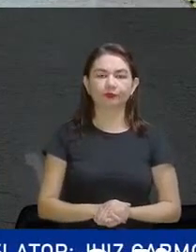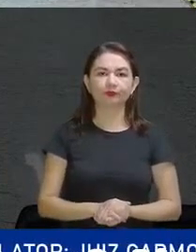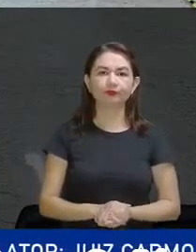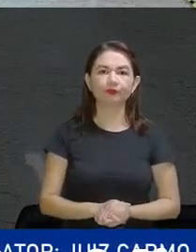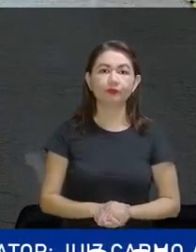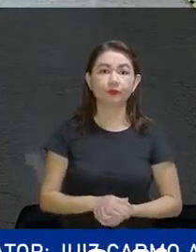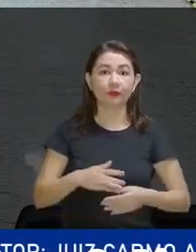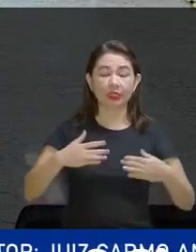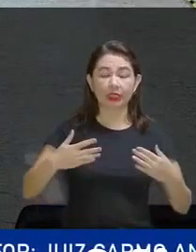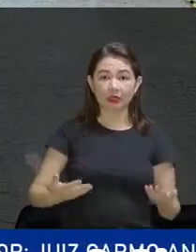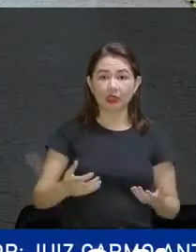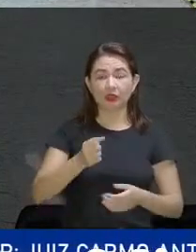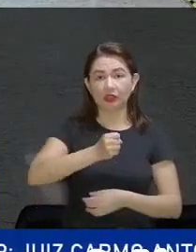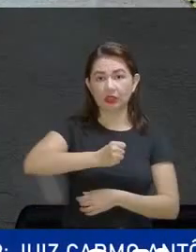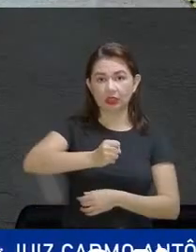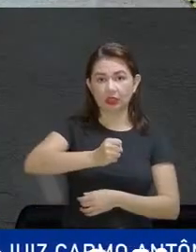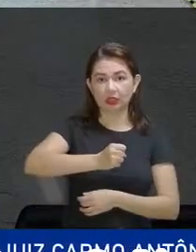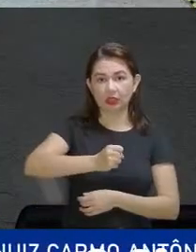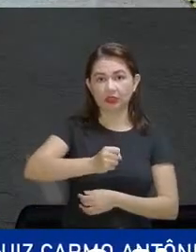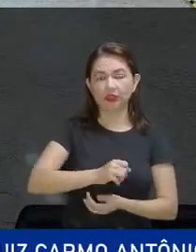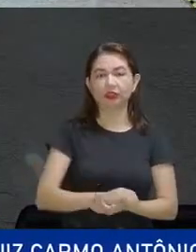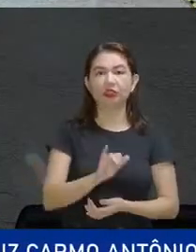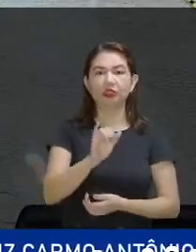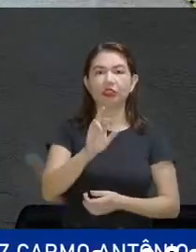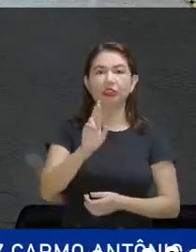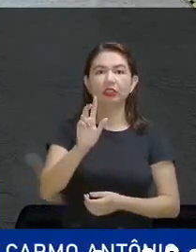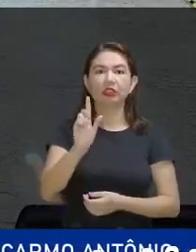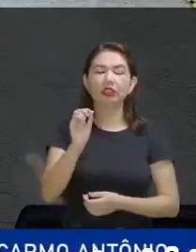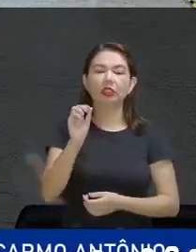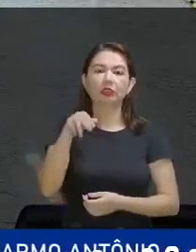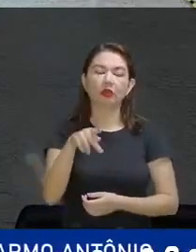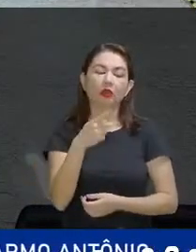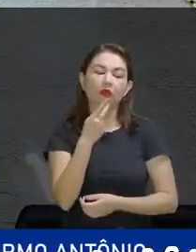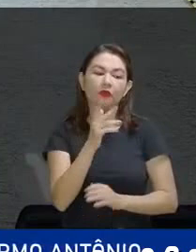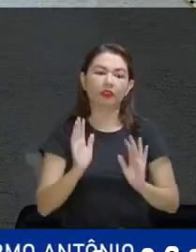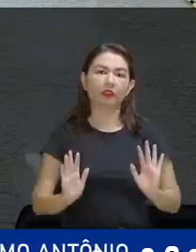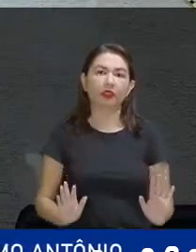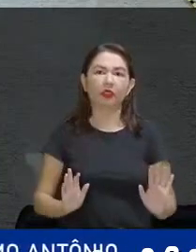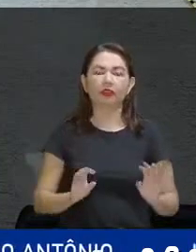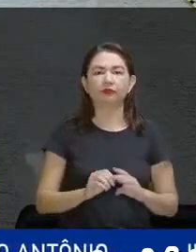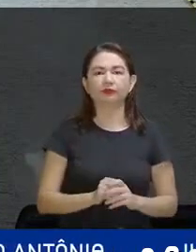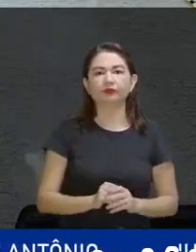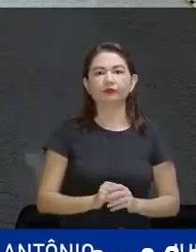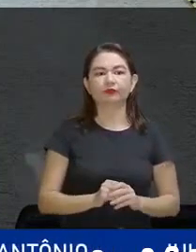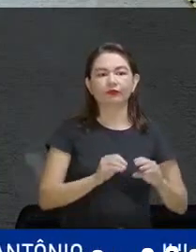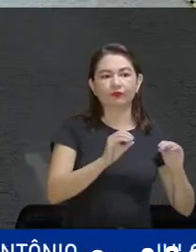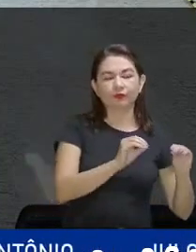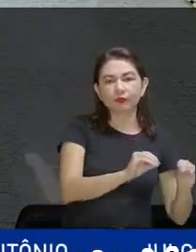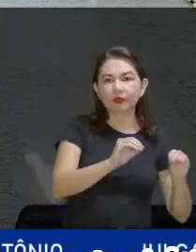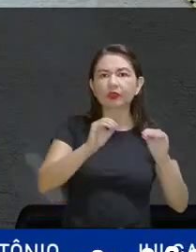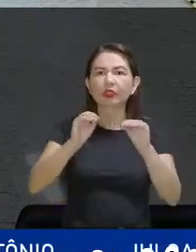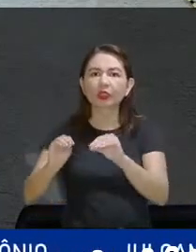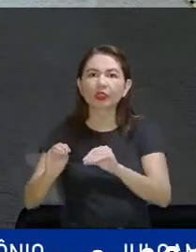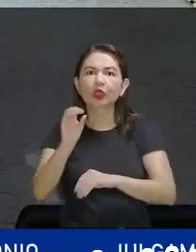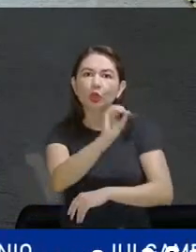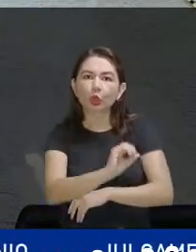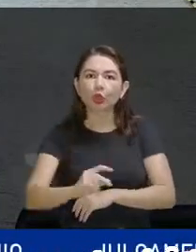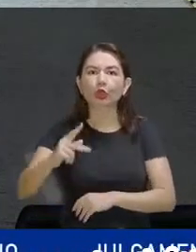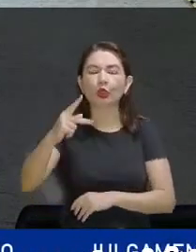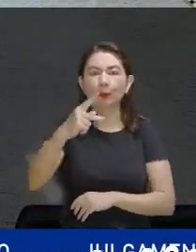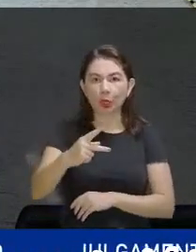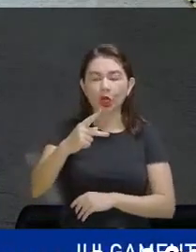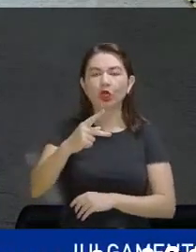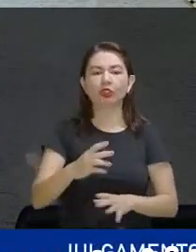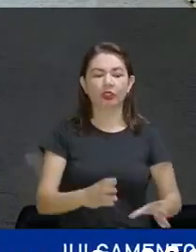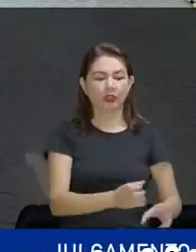608-720-802-00, que, entrevistado o senhor Irlon, este informou que se deslocava de Macapá para Oiapoque e que as